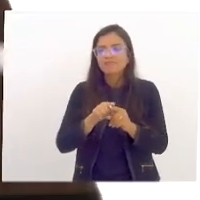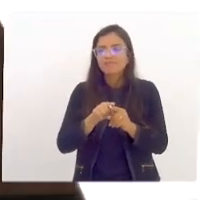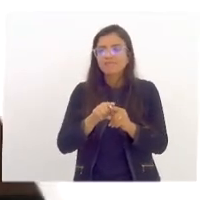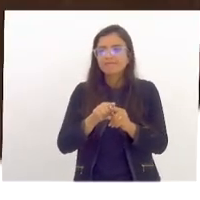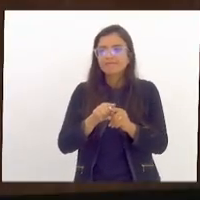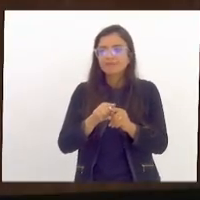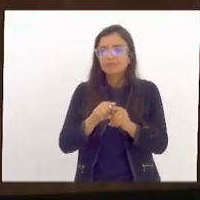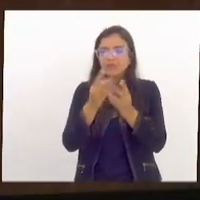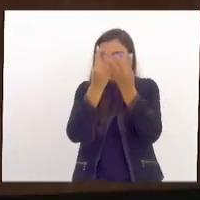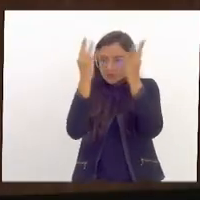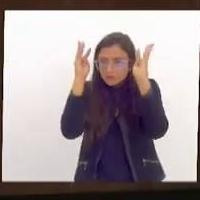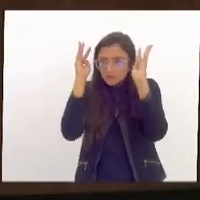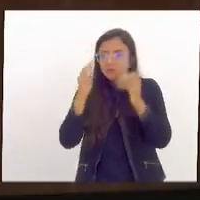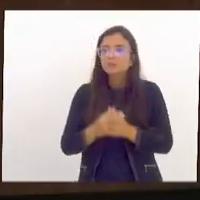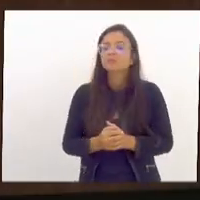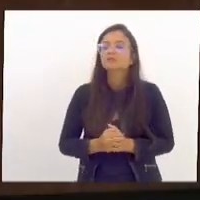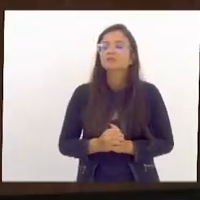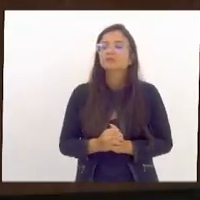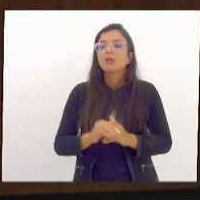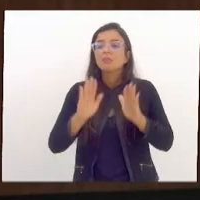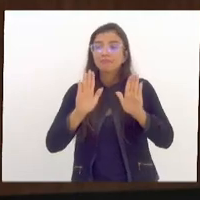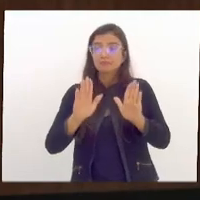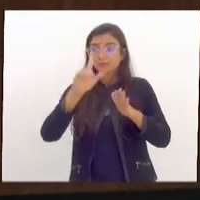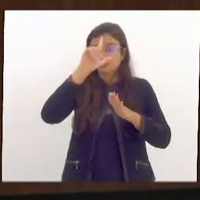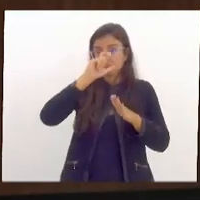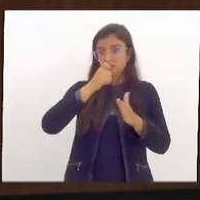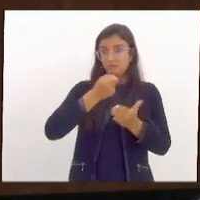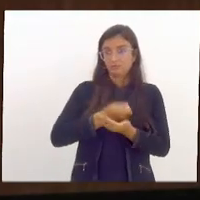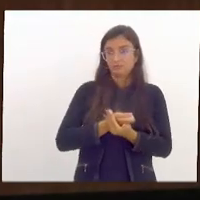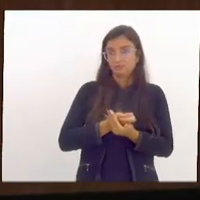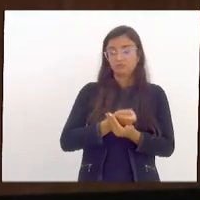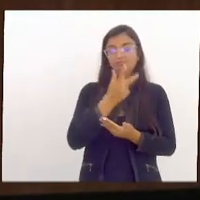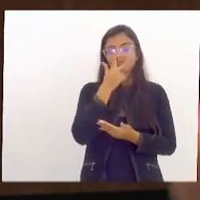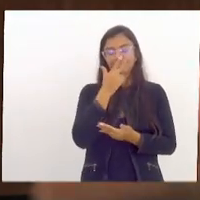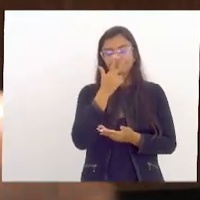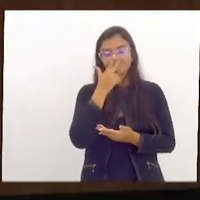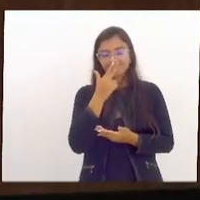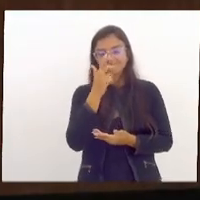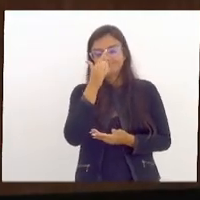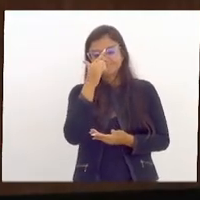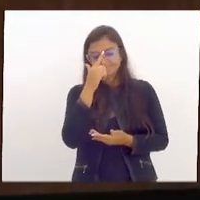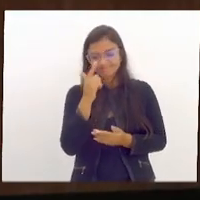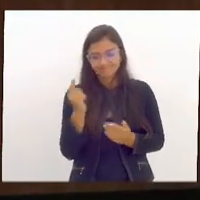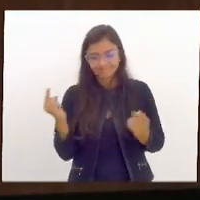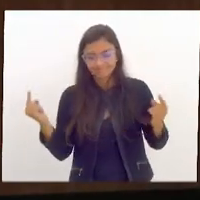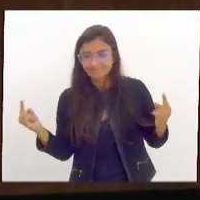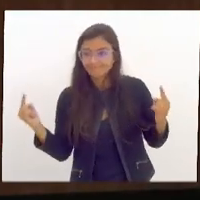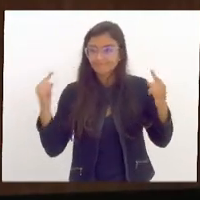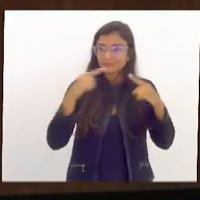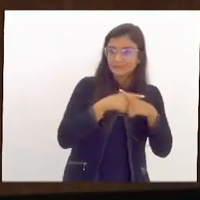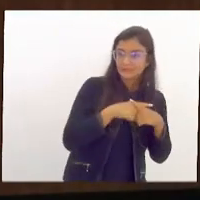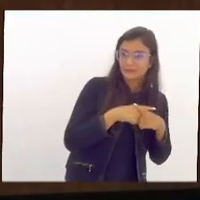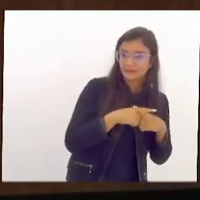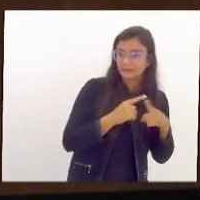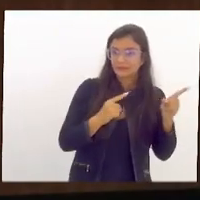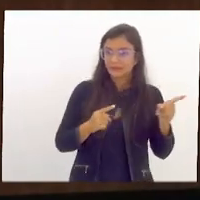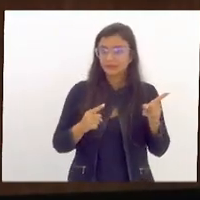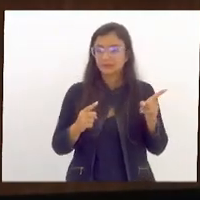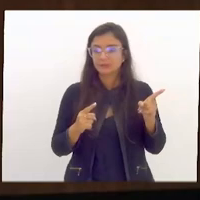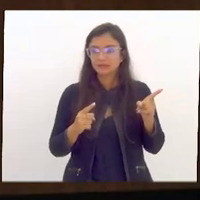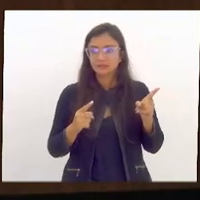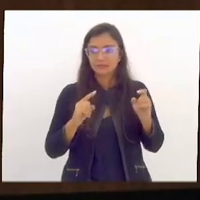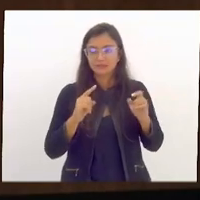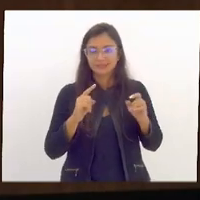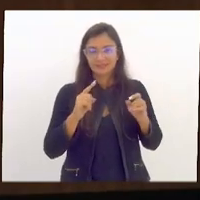essa decisão acabou afetando a decisão tomada pela Defensoria Pública,